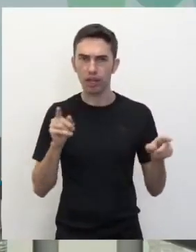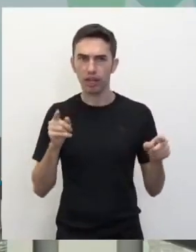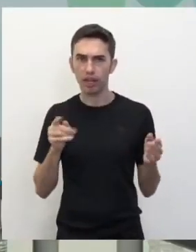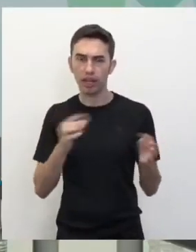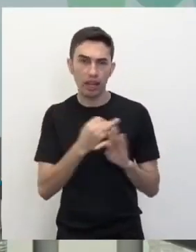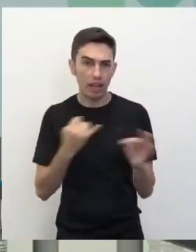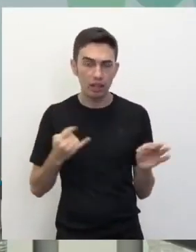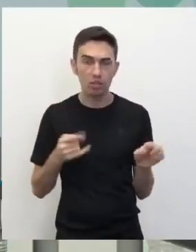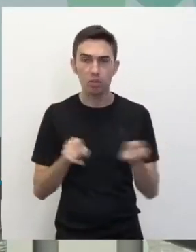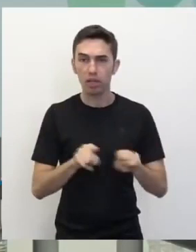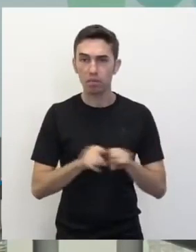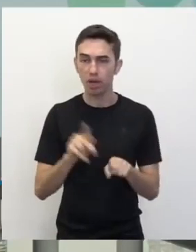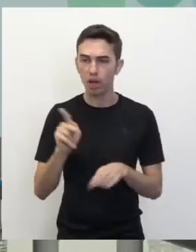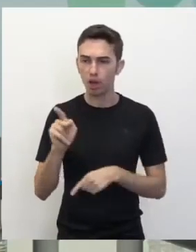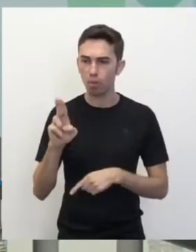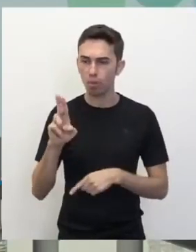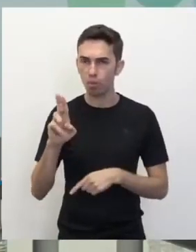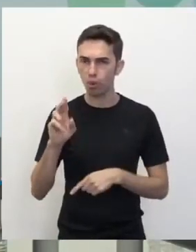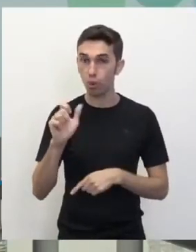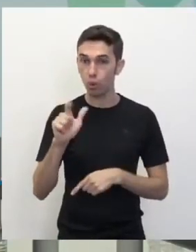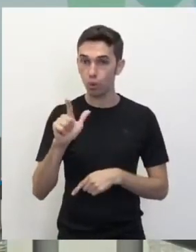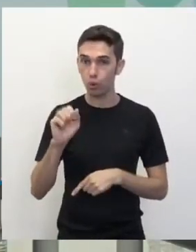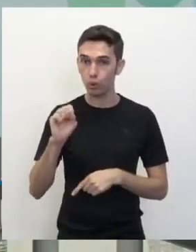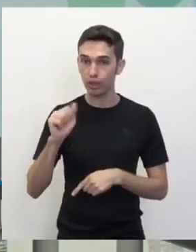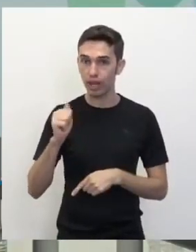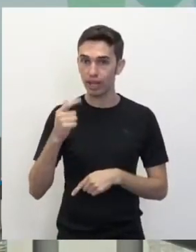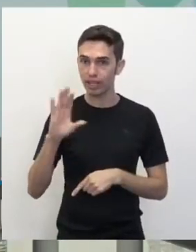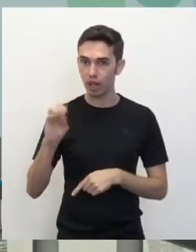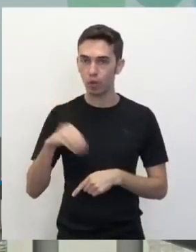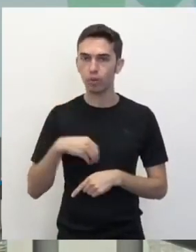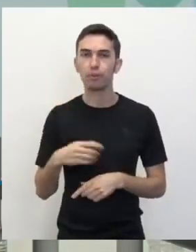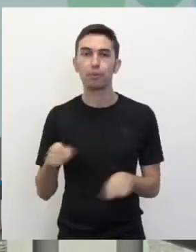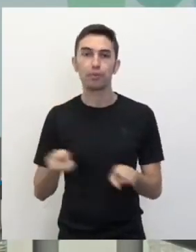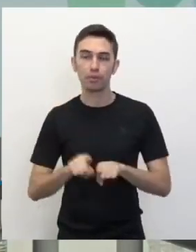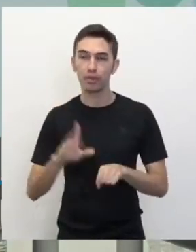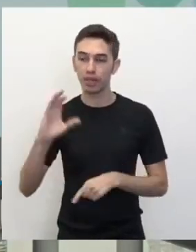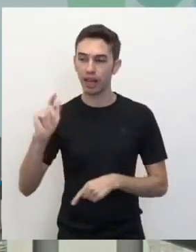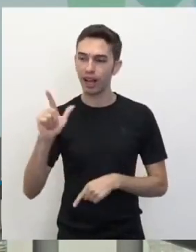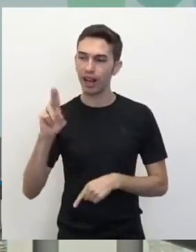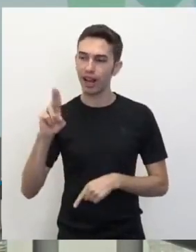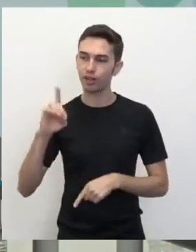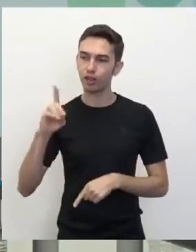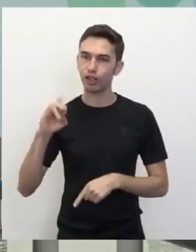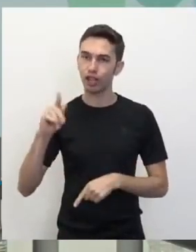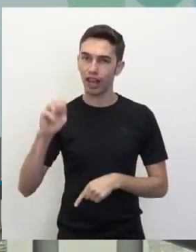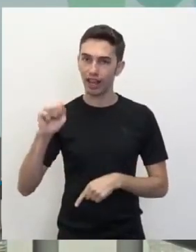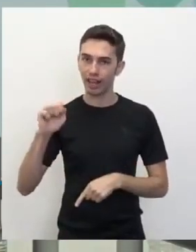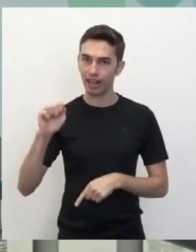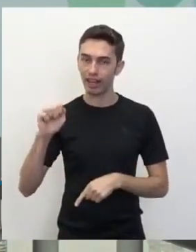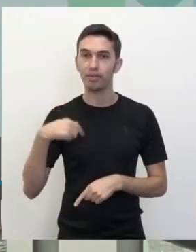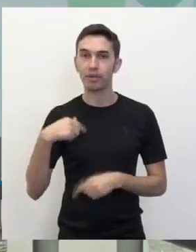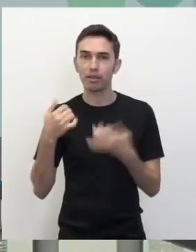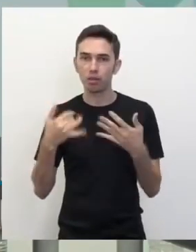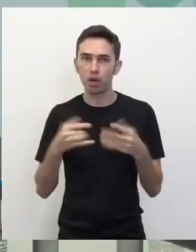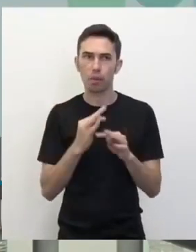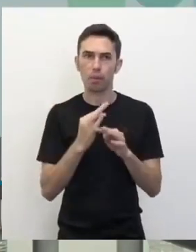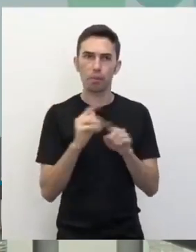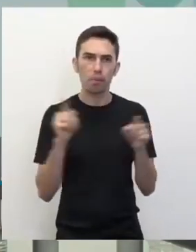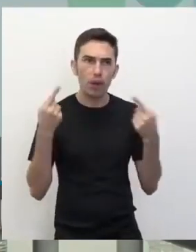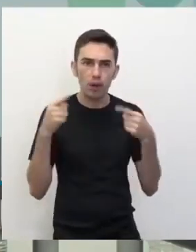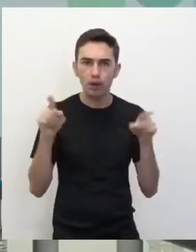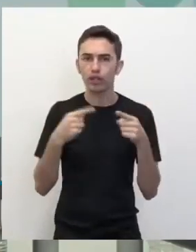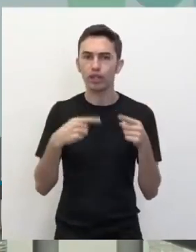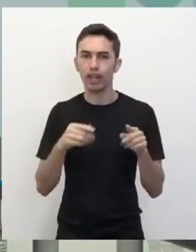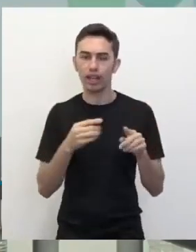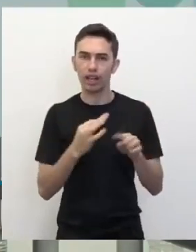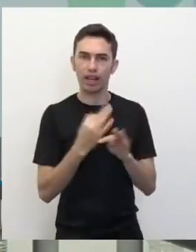dessa questão, né? Professora Claudineia aqui colocou o seguinte: melodias, ritmo, a maioria